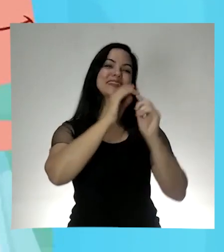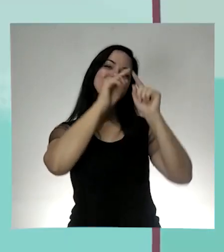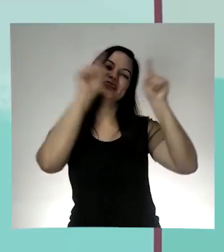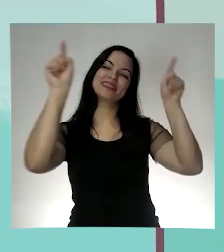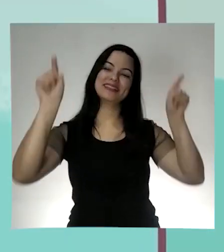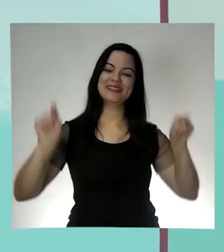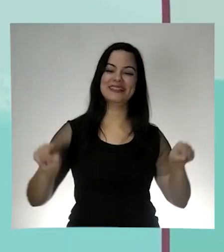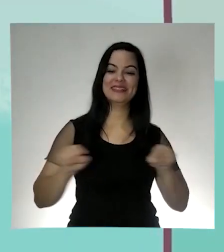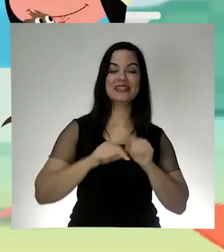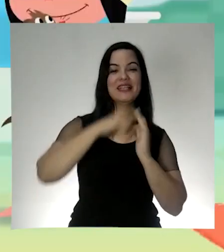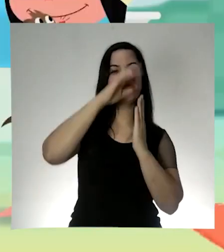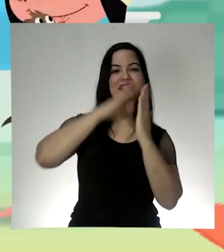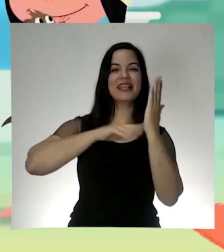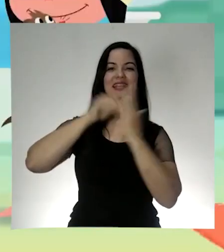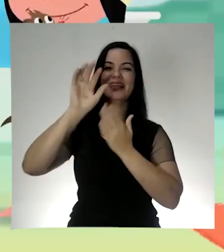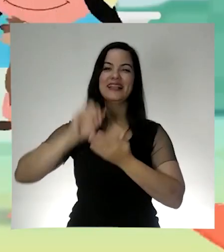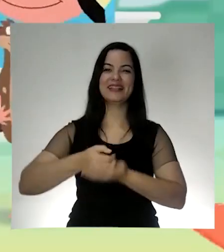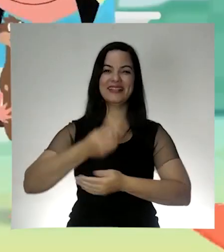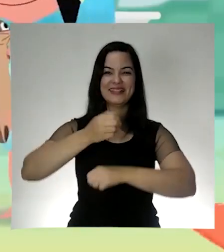sabão.